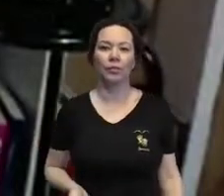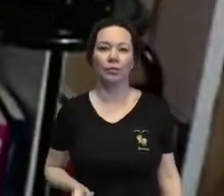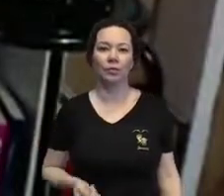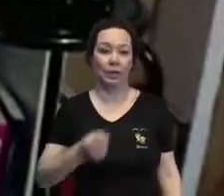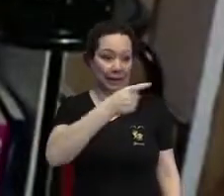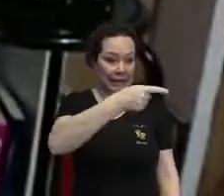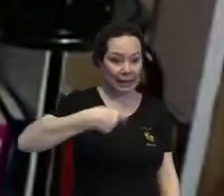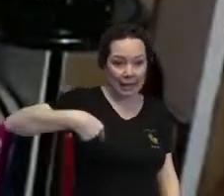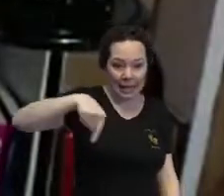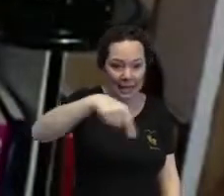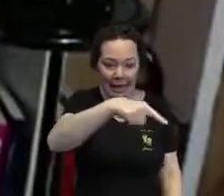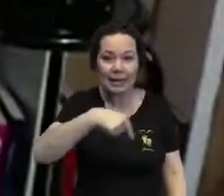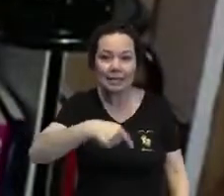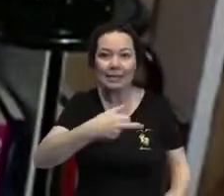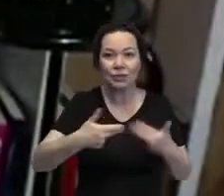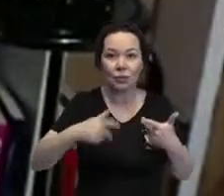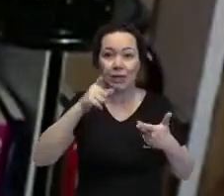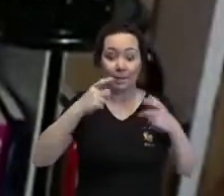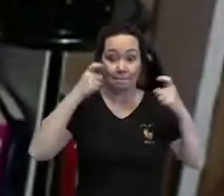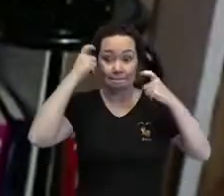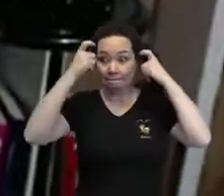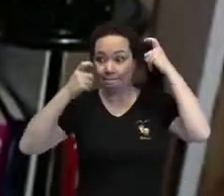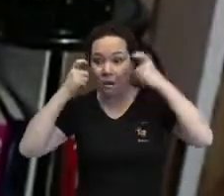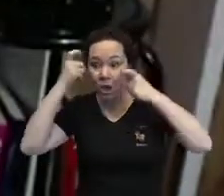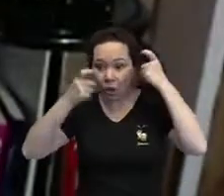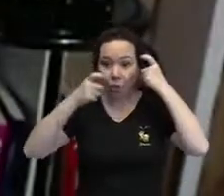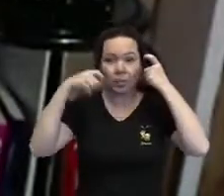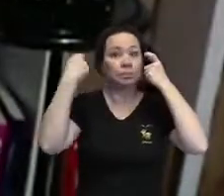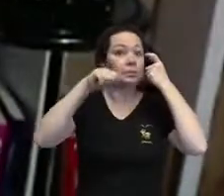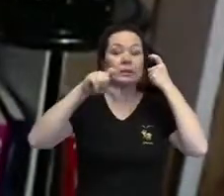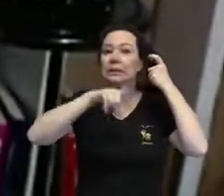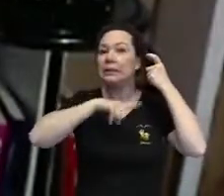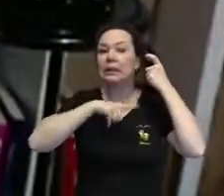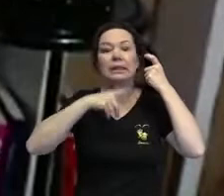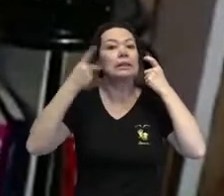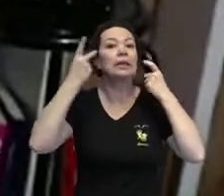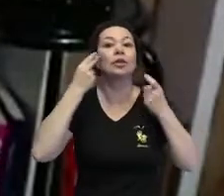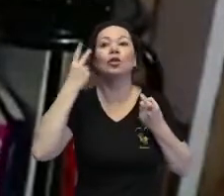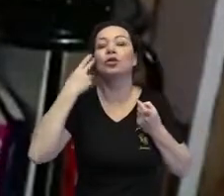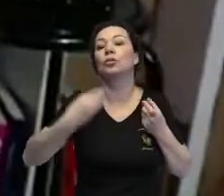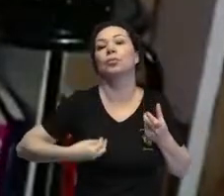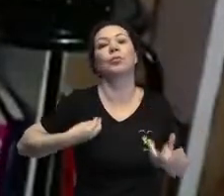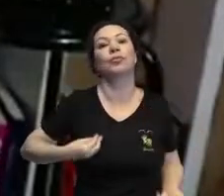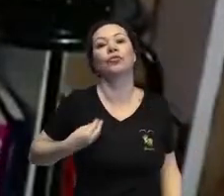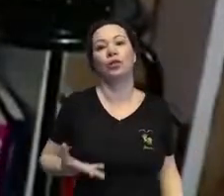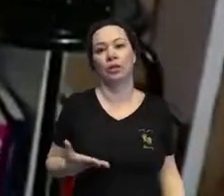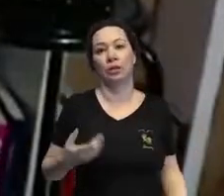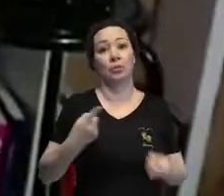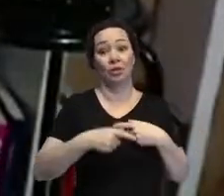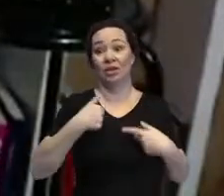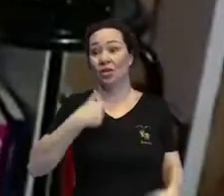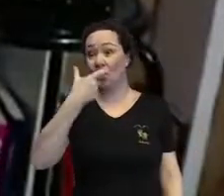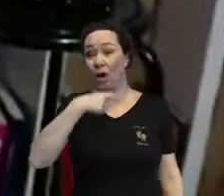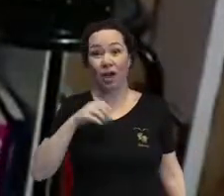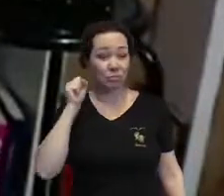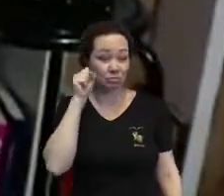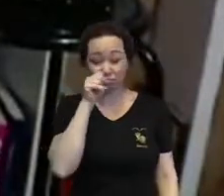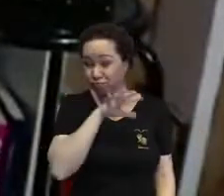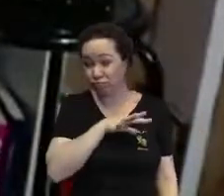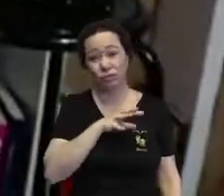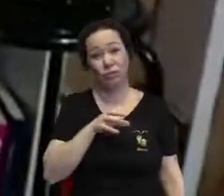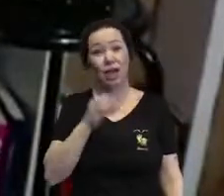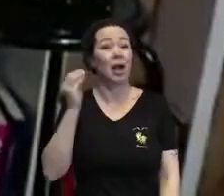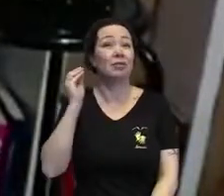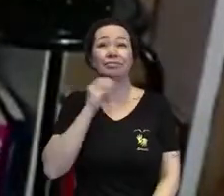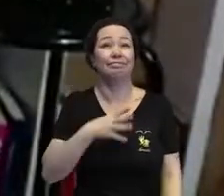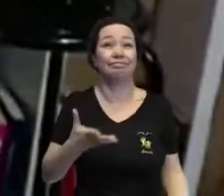Esse tipo de preocupação que nós temos que ter faz toda a diferença, porque eu acho um absurdo. Eu conheço